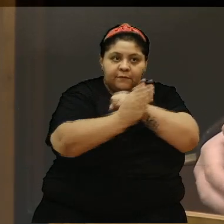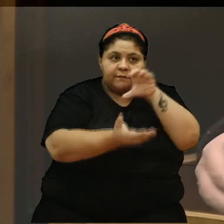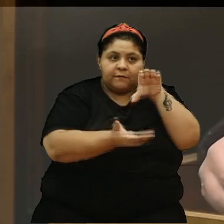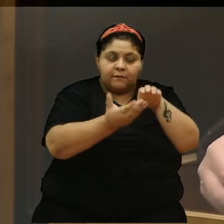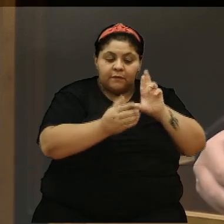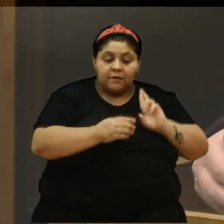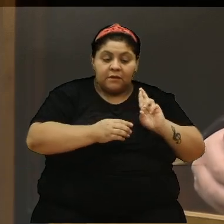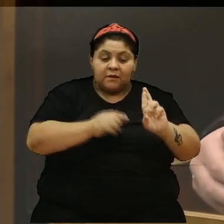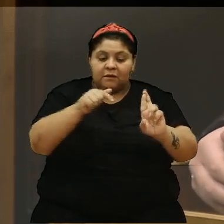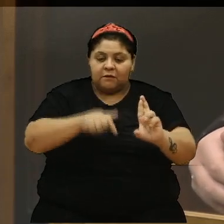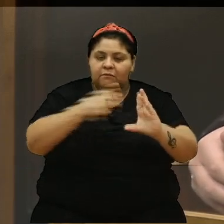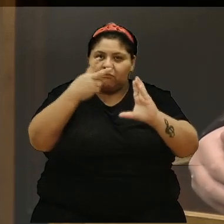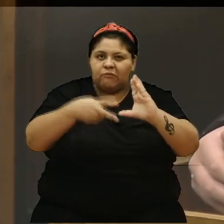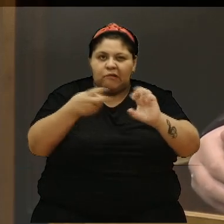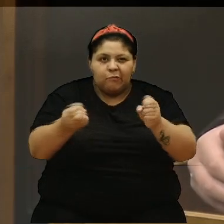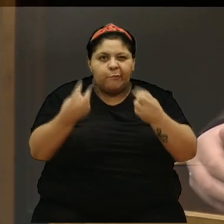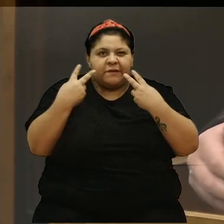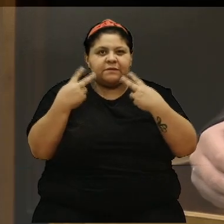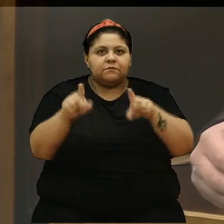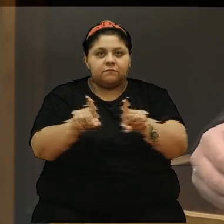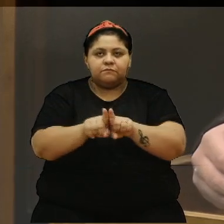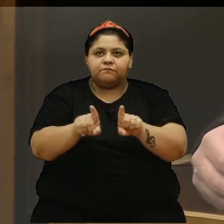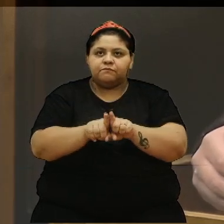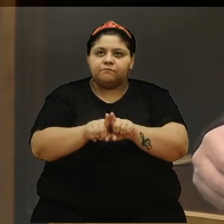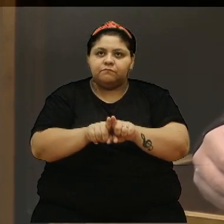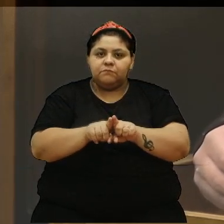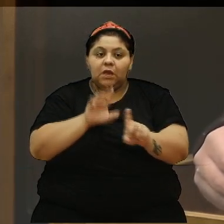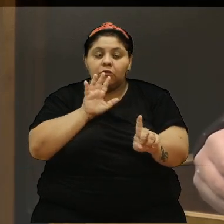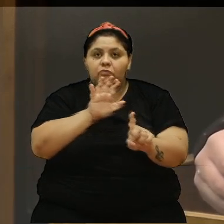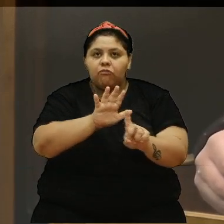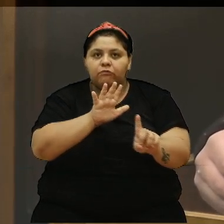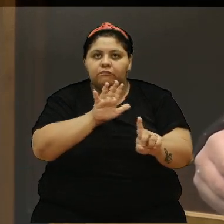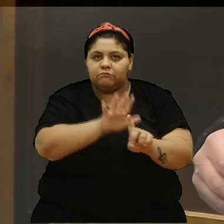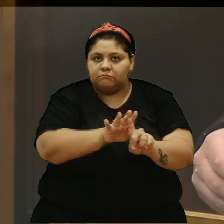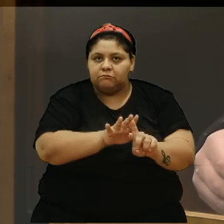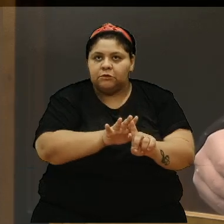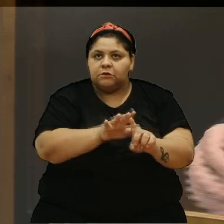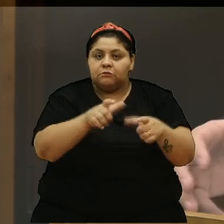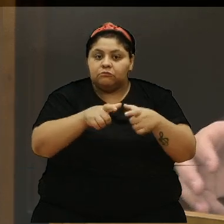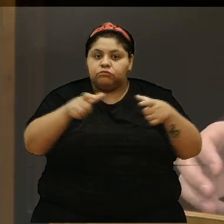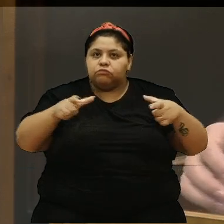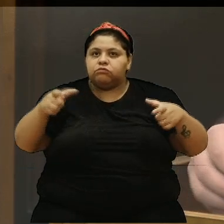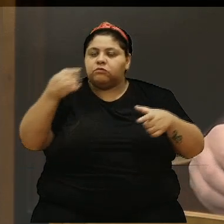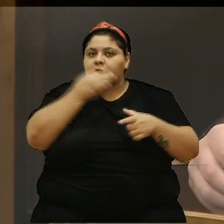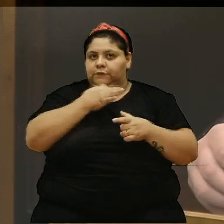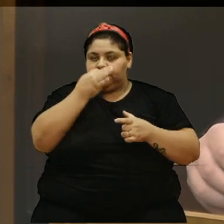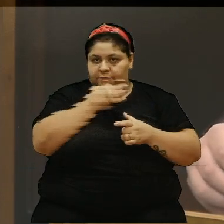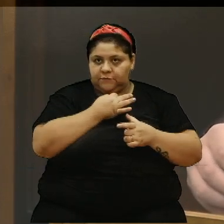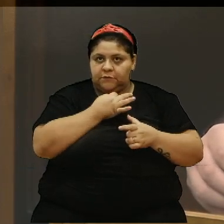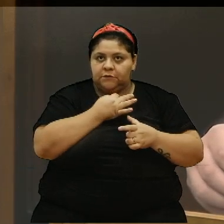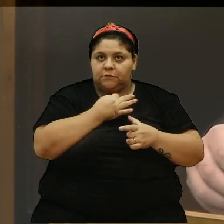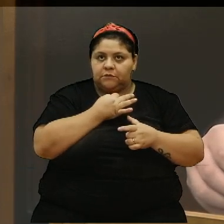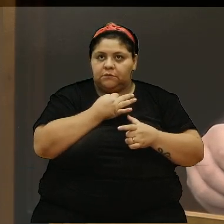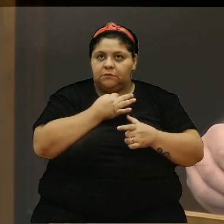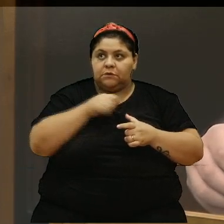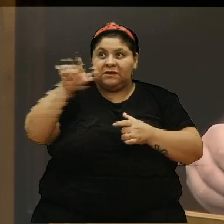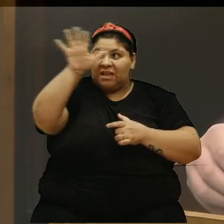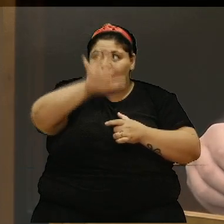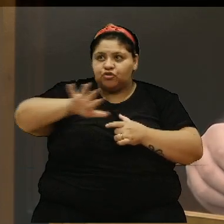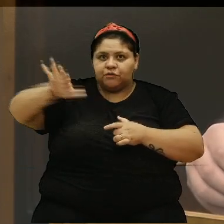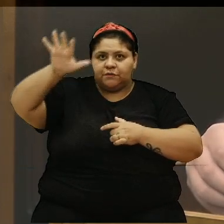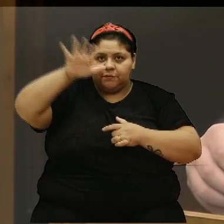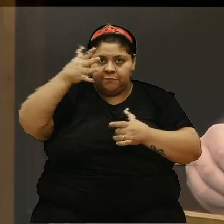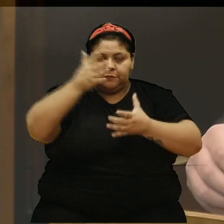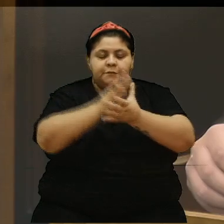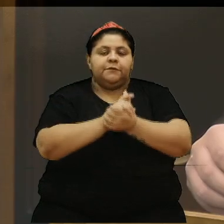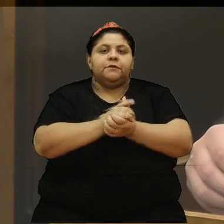Câmara e percebendo também da influência e da grandiosidade que tem Caxias do Sul no cenário nacional.